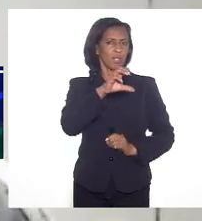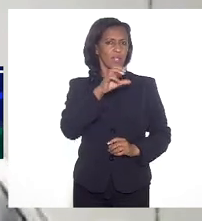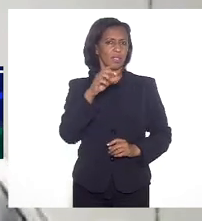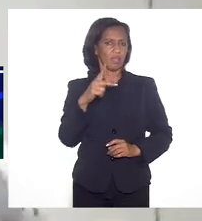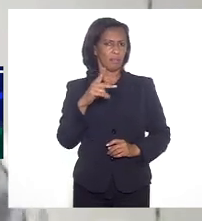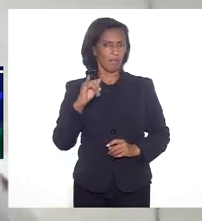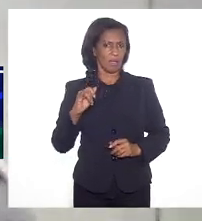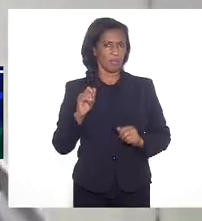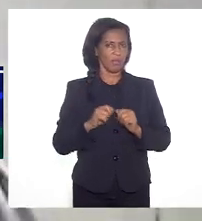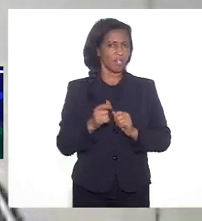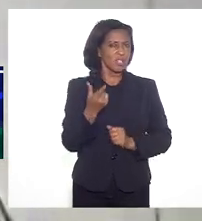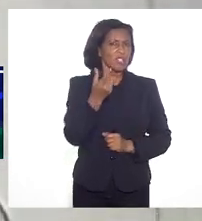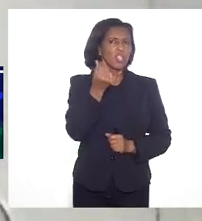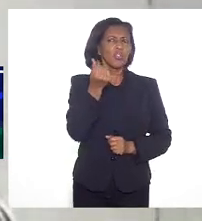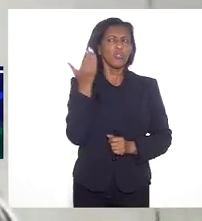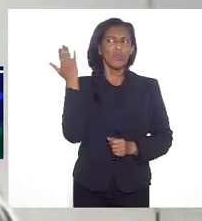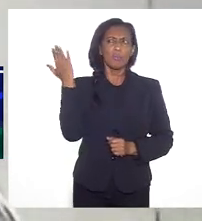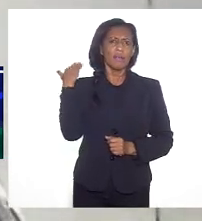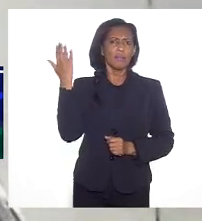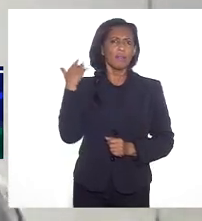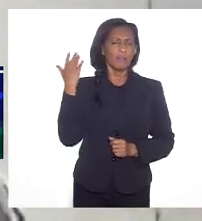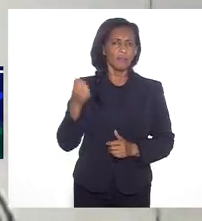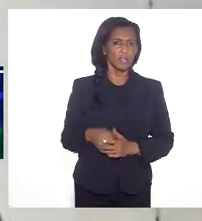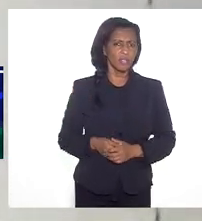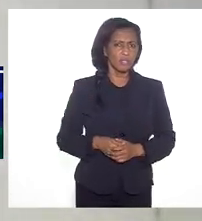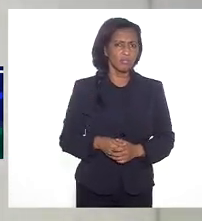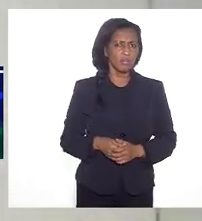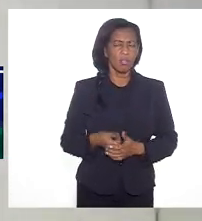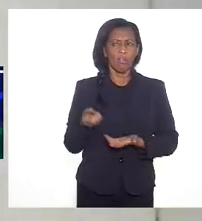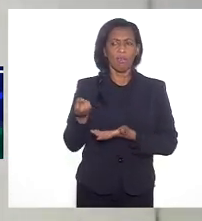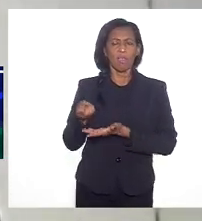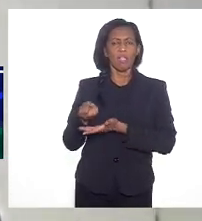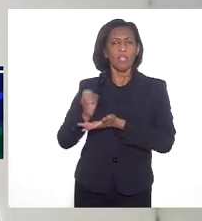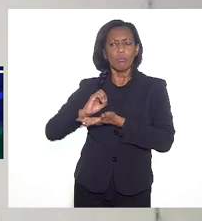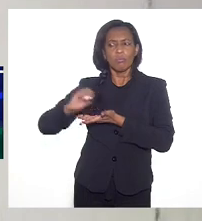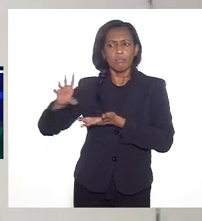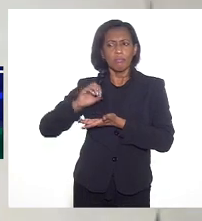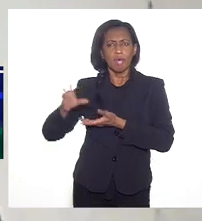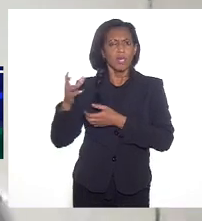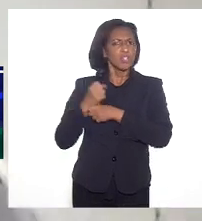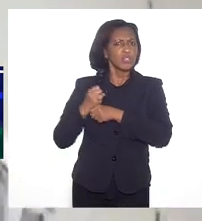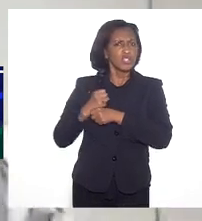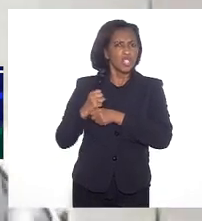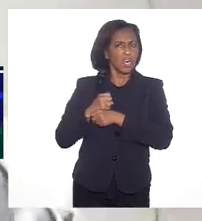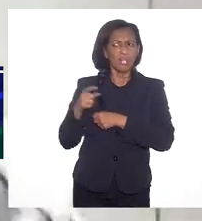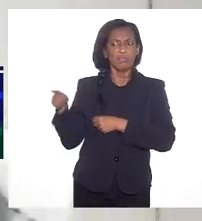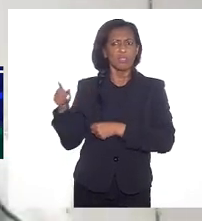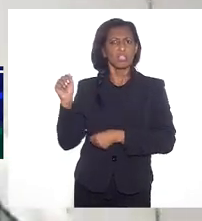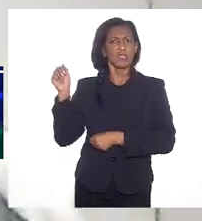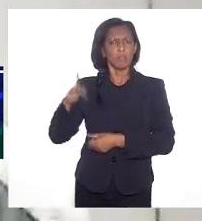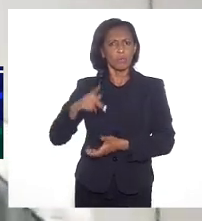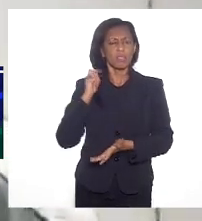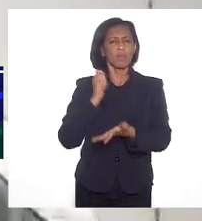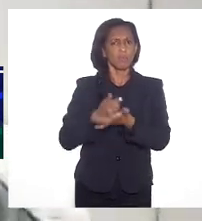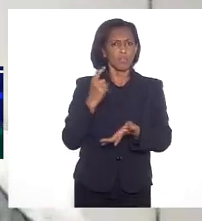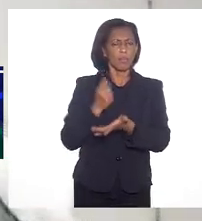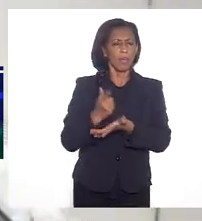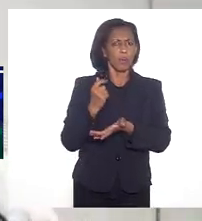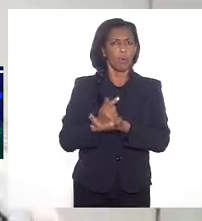coloca é e o dinheiro que ficou para trás e as contribuições de décadas desses servidores que já foram pagas para o estado